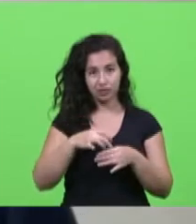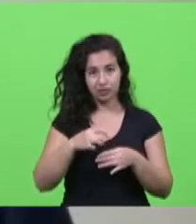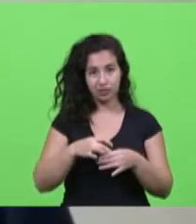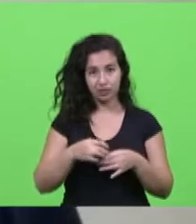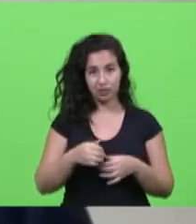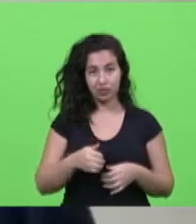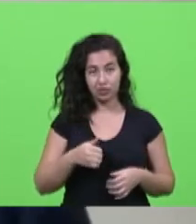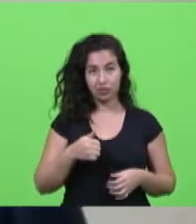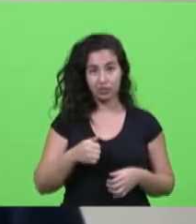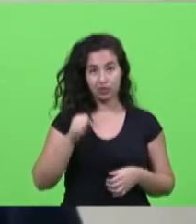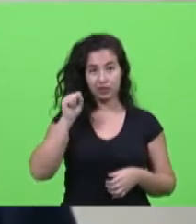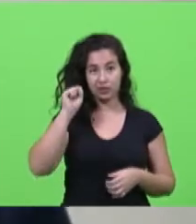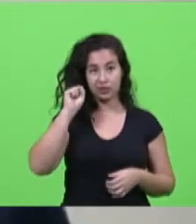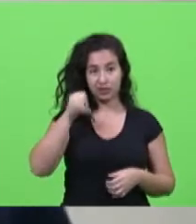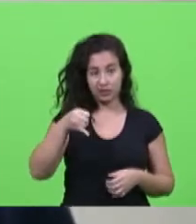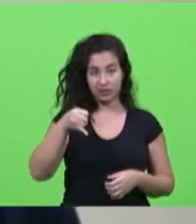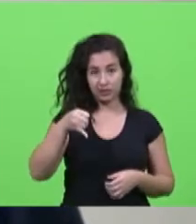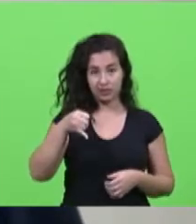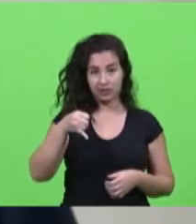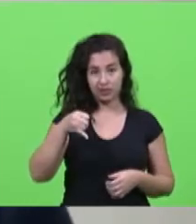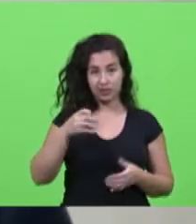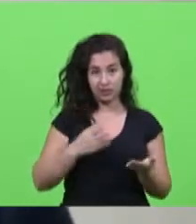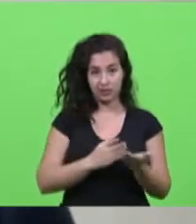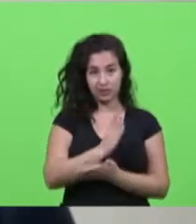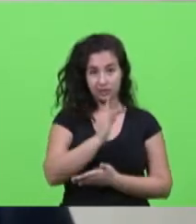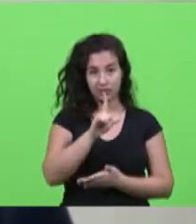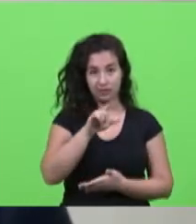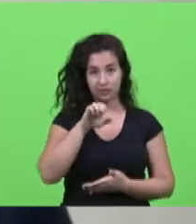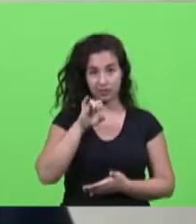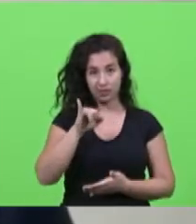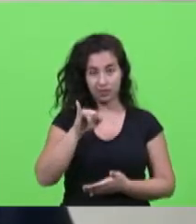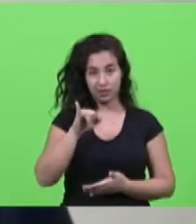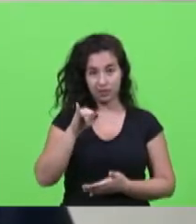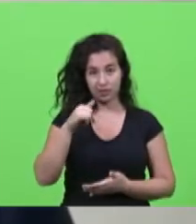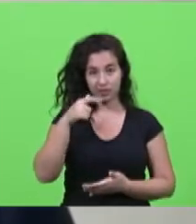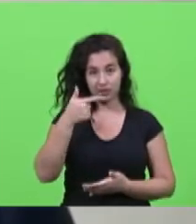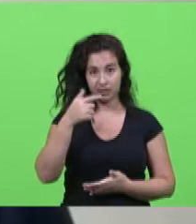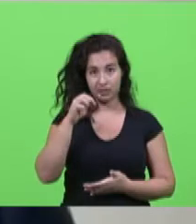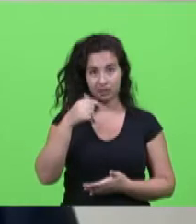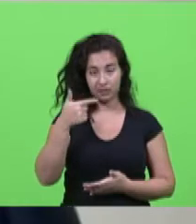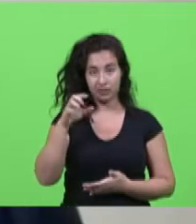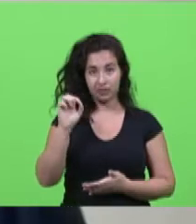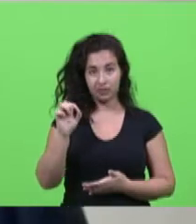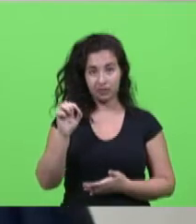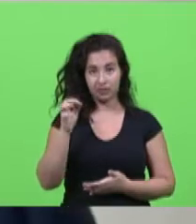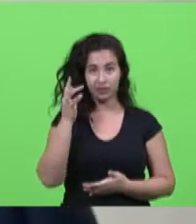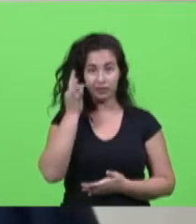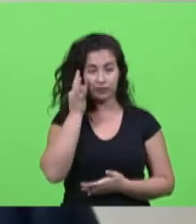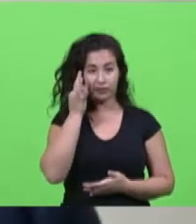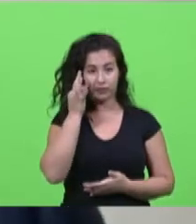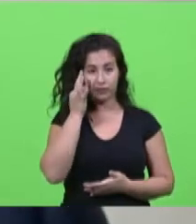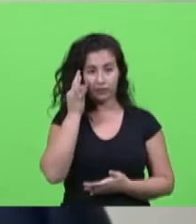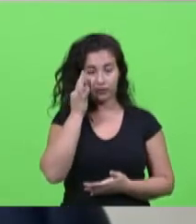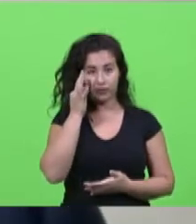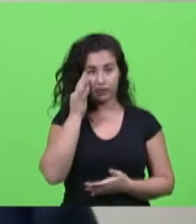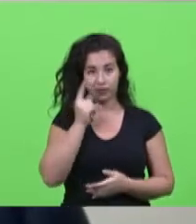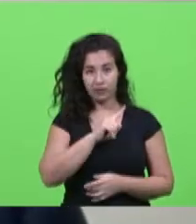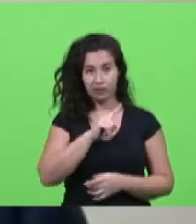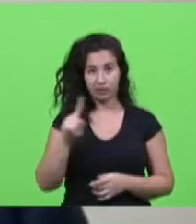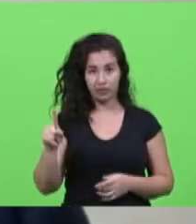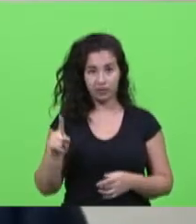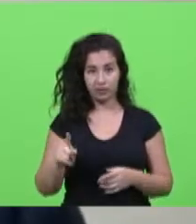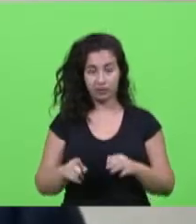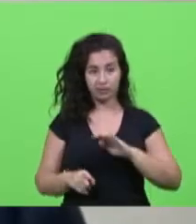sim, aprova o projeto de lei 119/2020, de autoria do deputado Fernando Crelin. Votando não, rejeita a